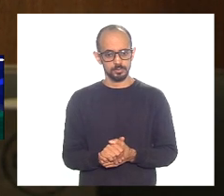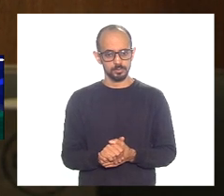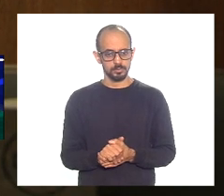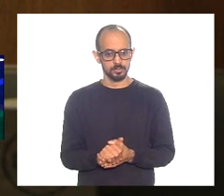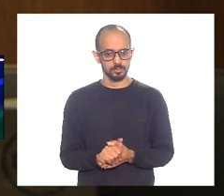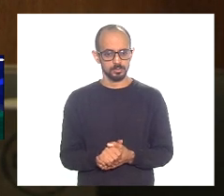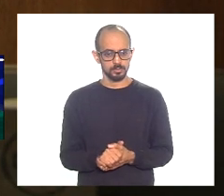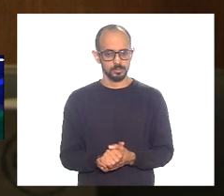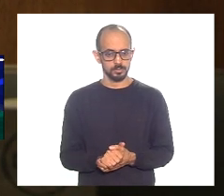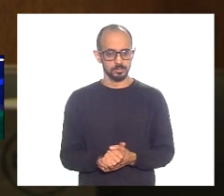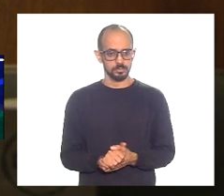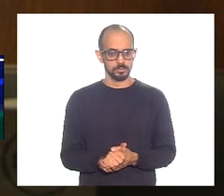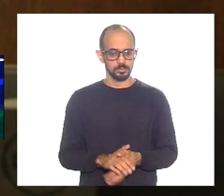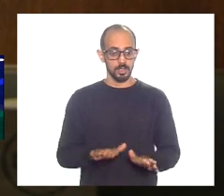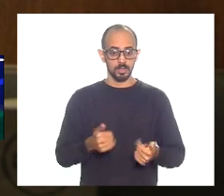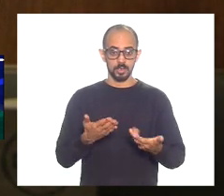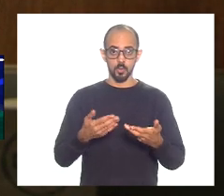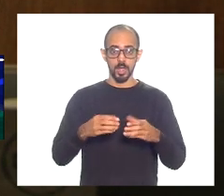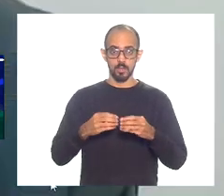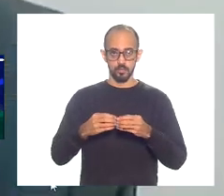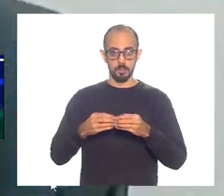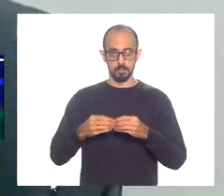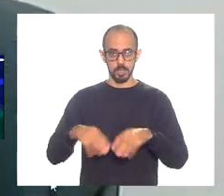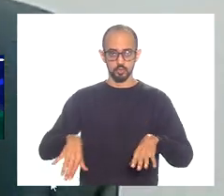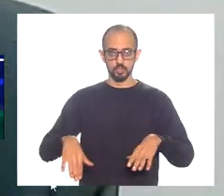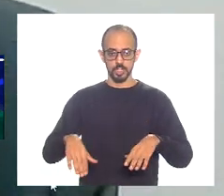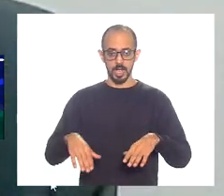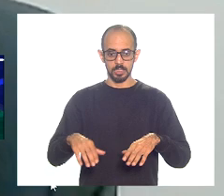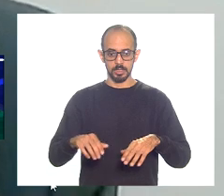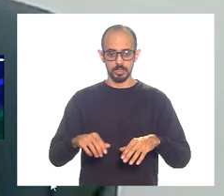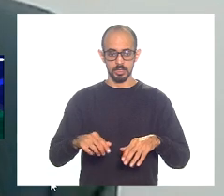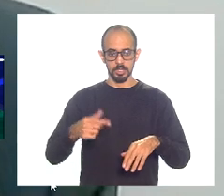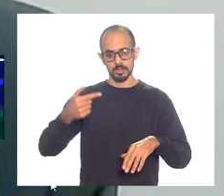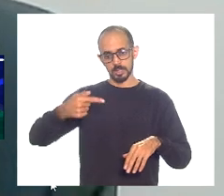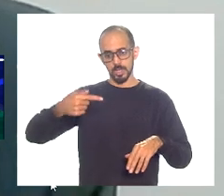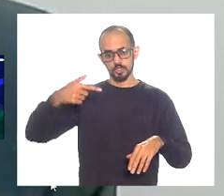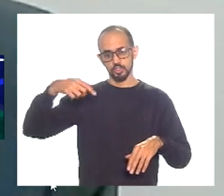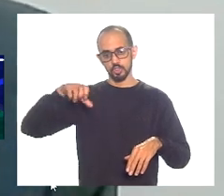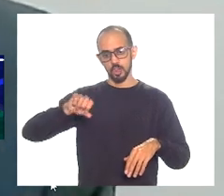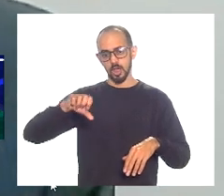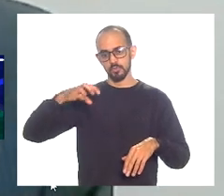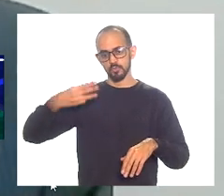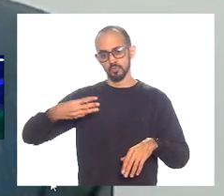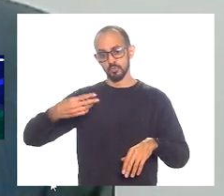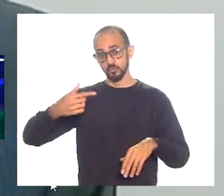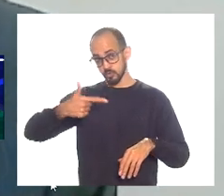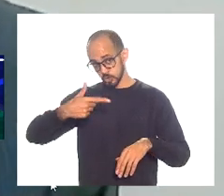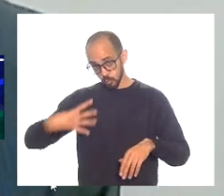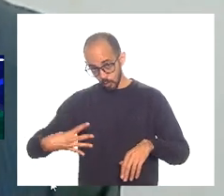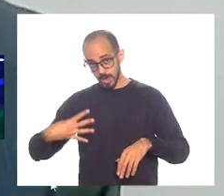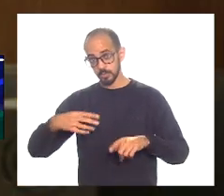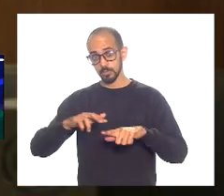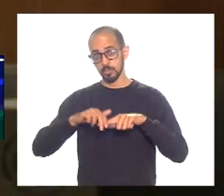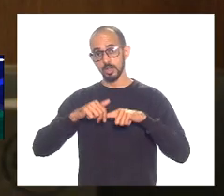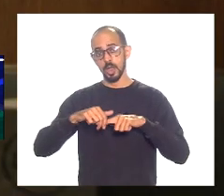destaque. Ela foi prejudicada, senhor presidente, 7, 9 e 24 pela emenda 1 da CCJ.